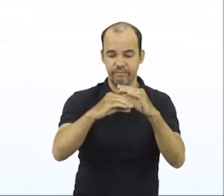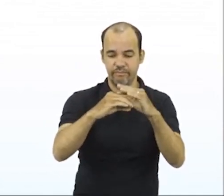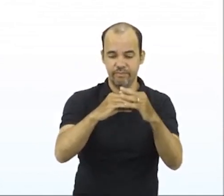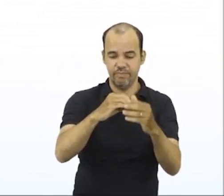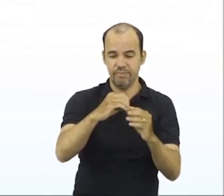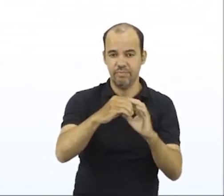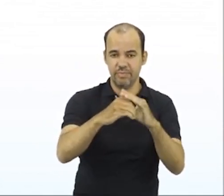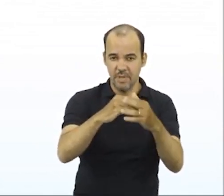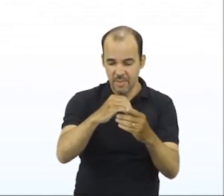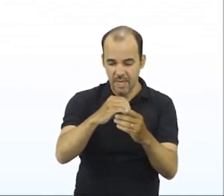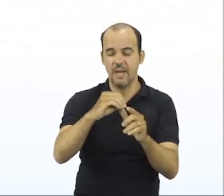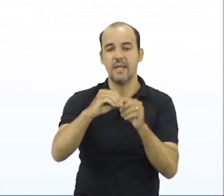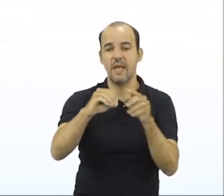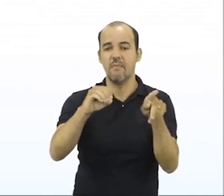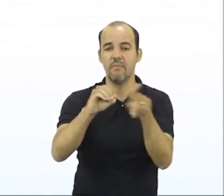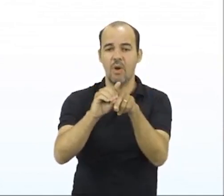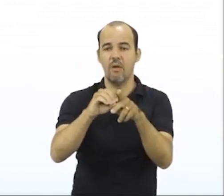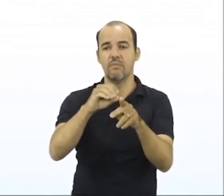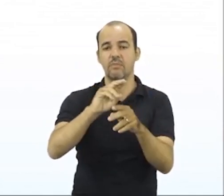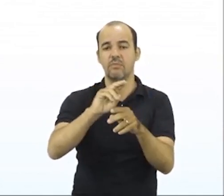eu chamei de carioteca.